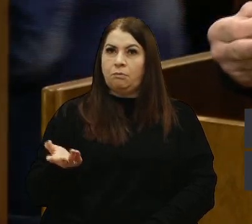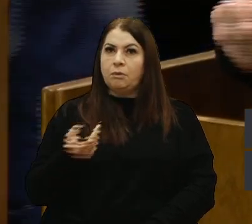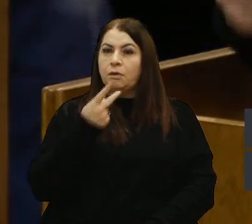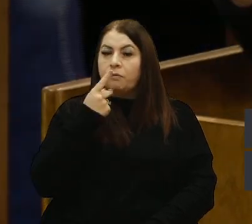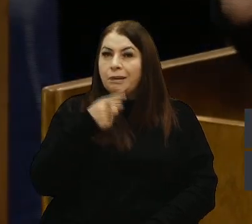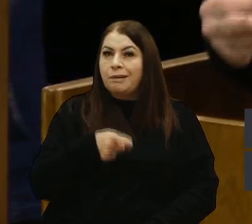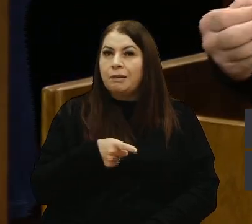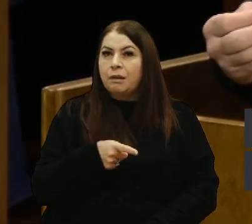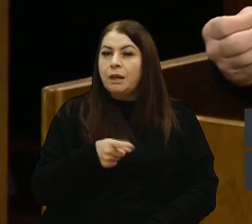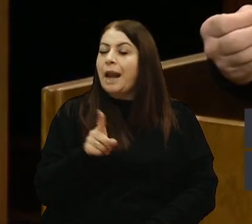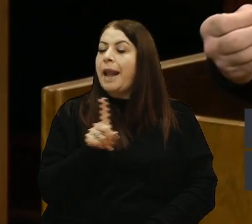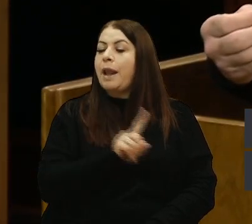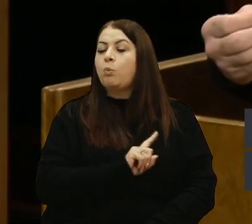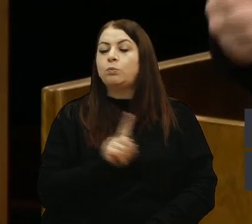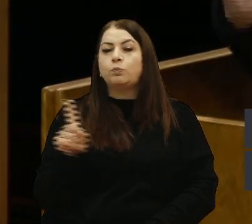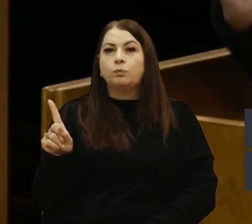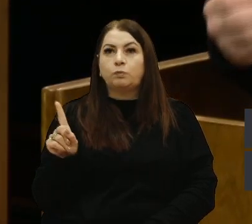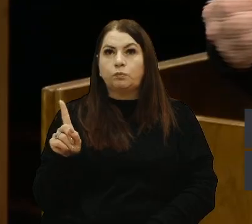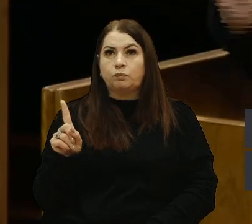dizer que não